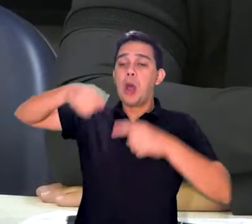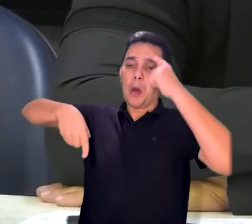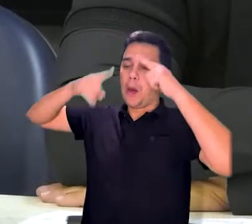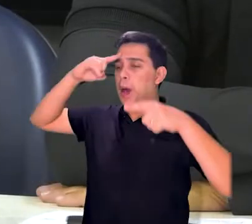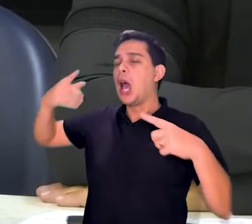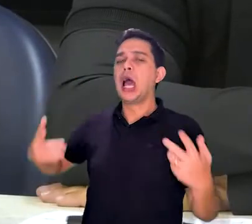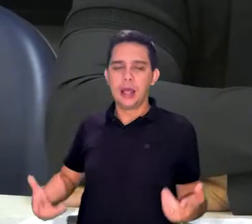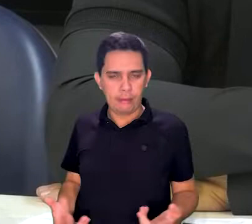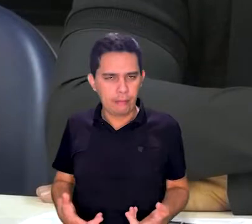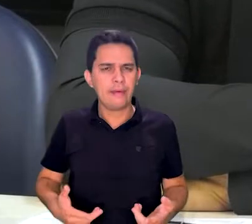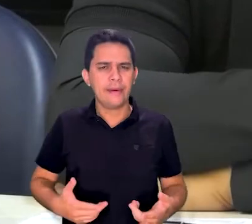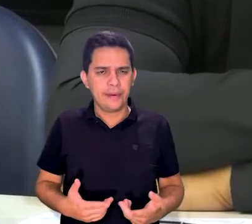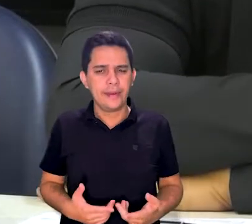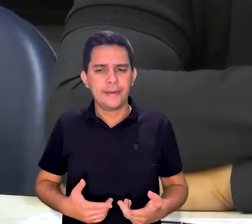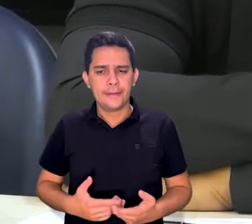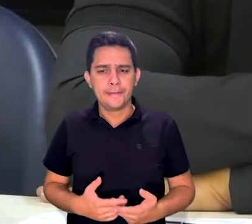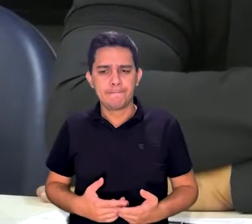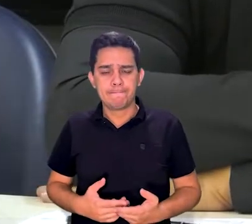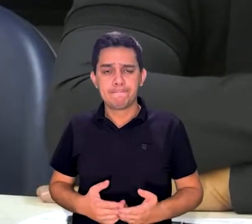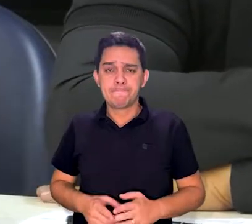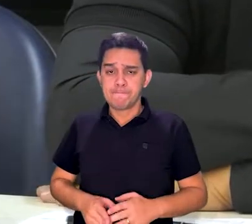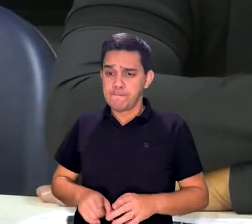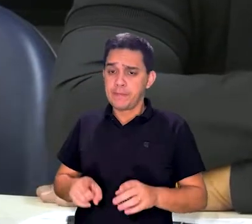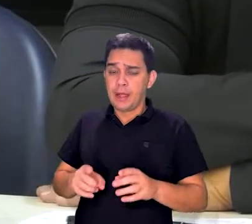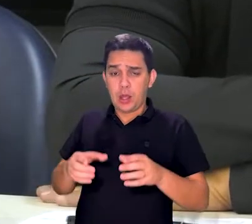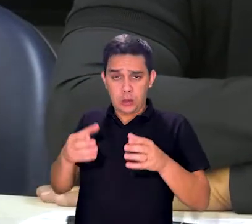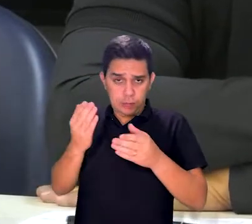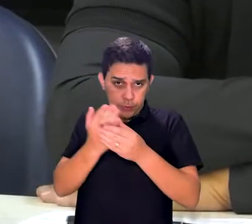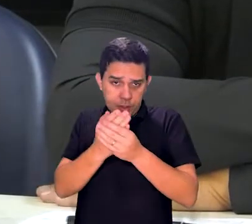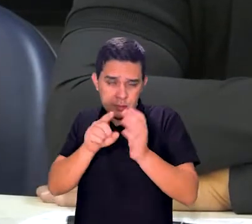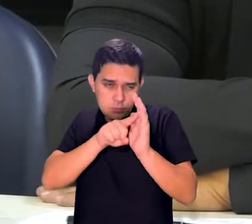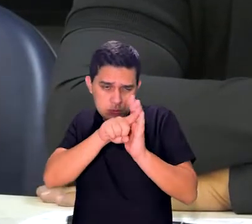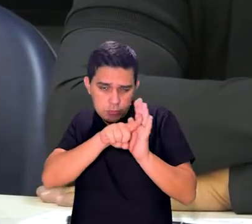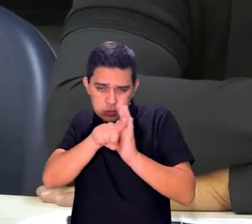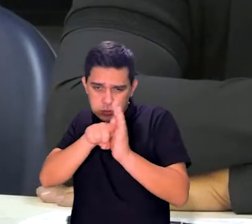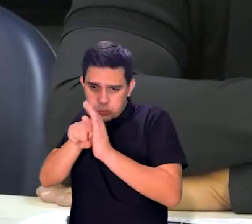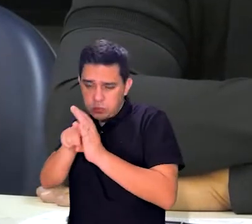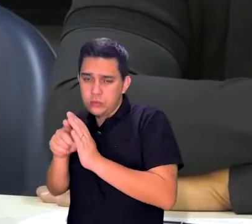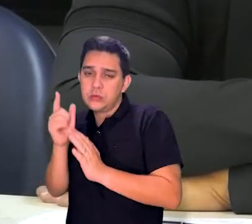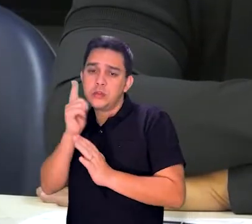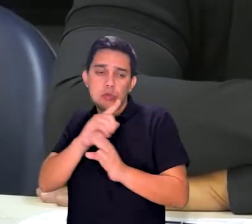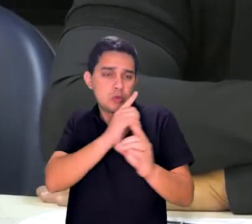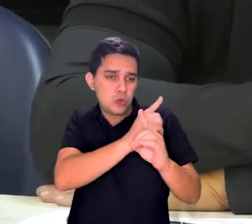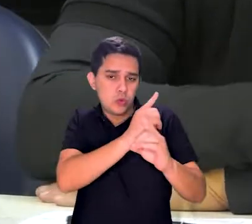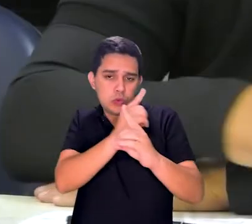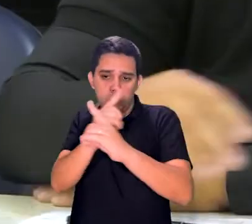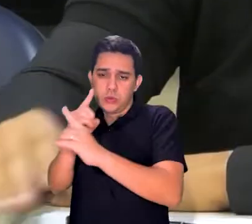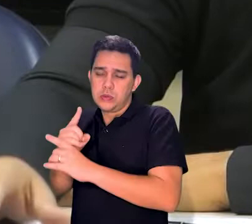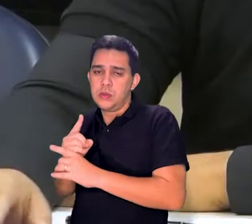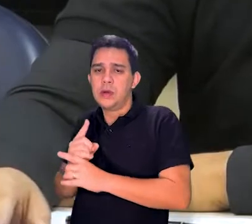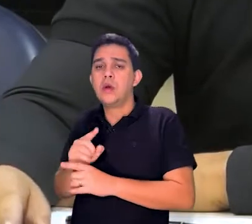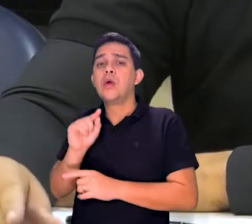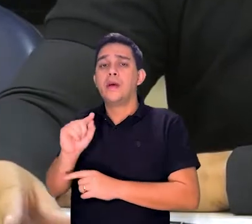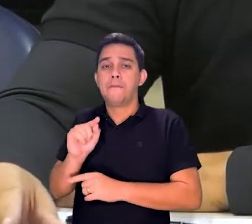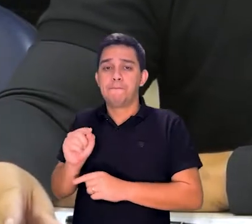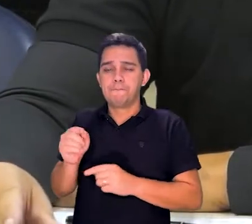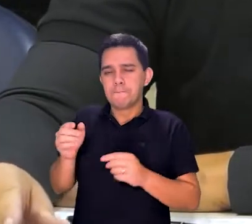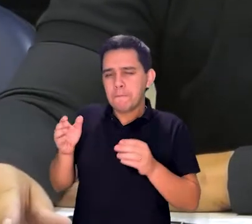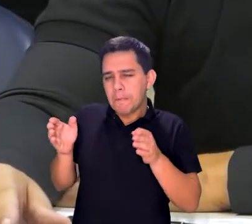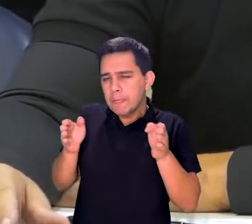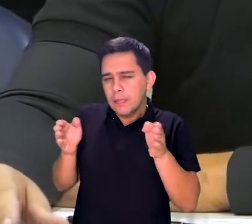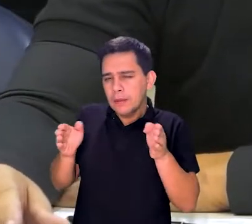violência. O que se verificou nessa investigação? Durante meados de 2020,